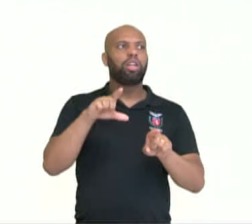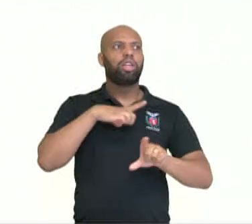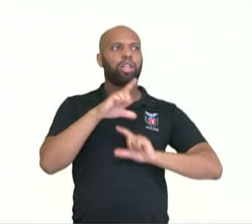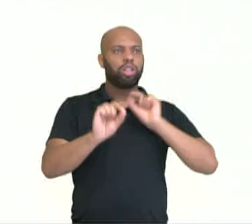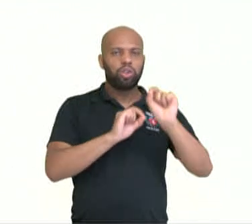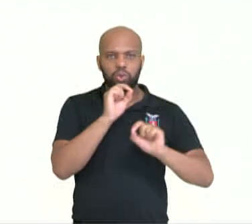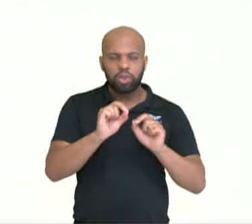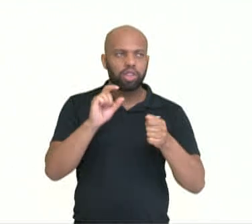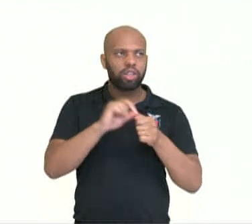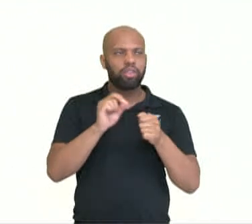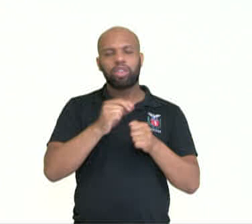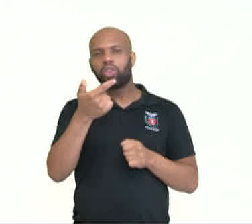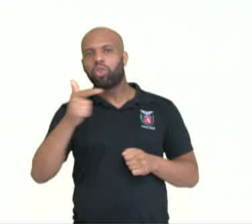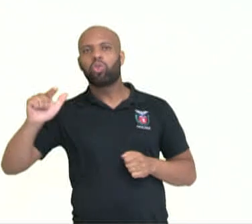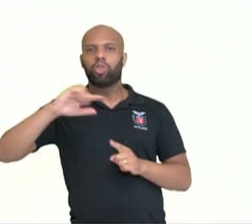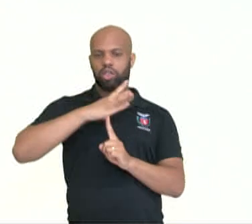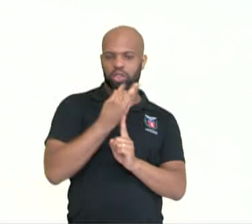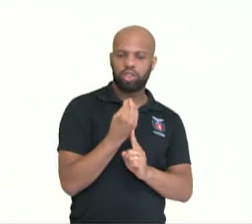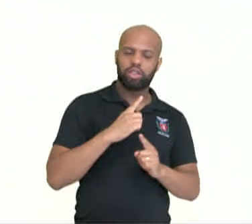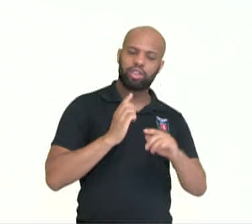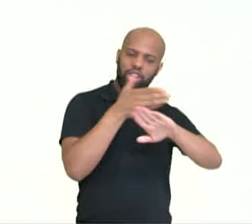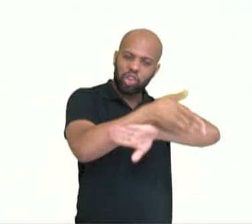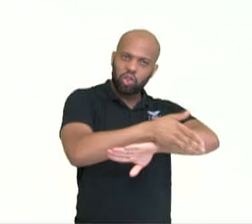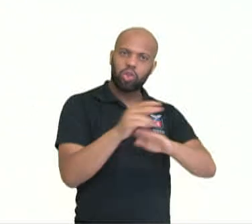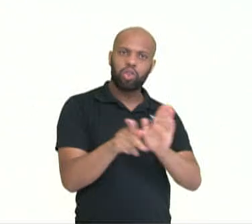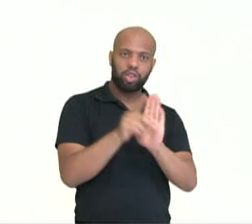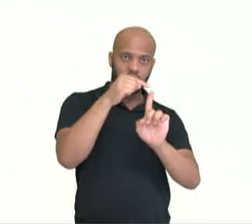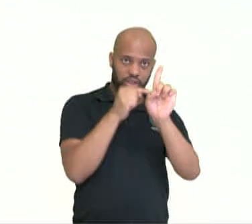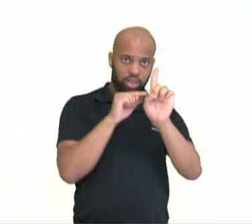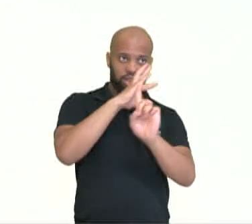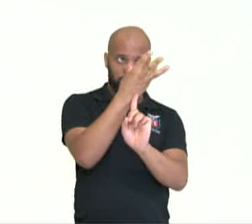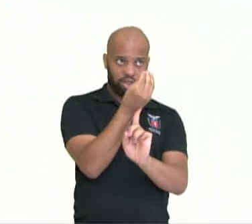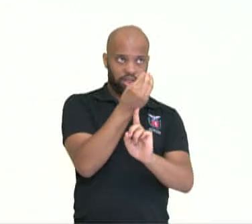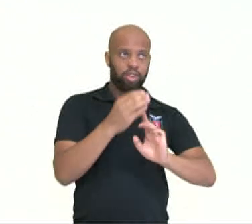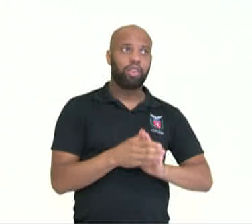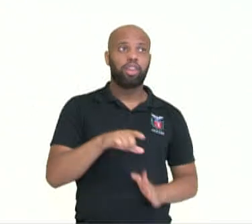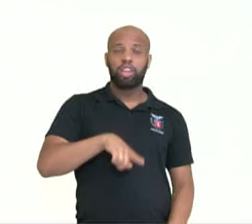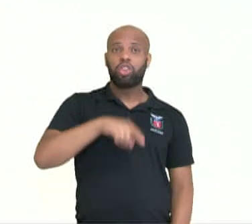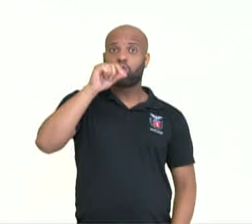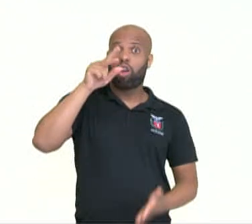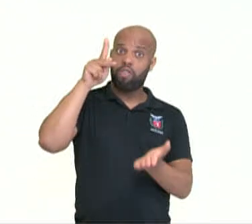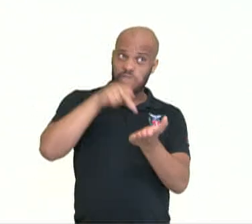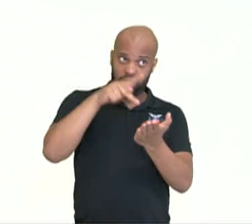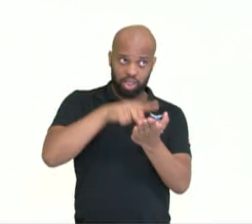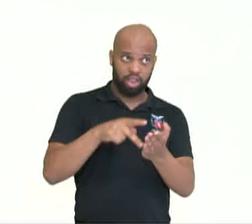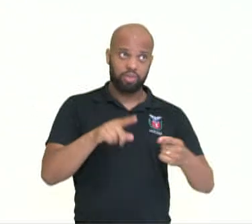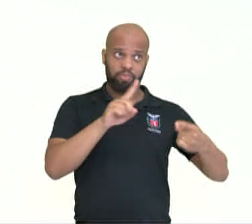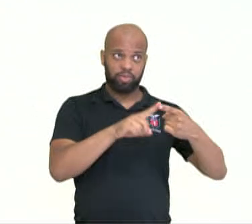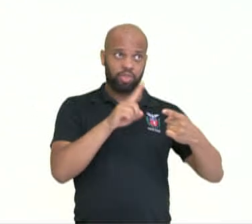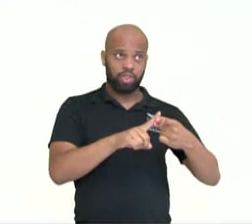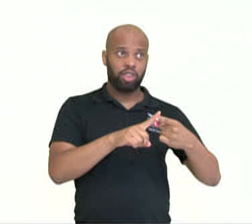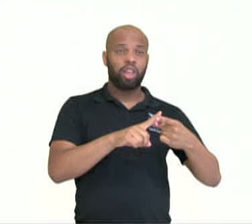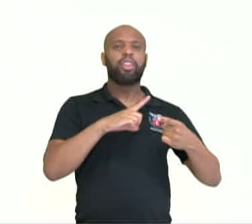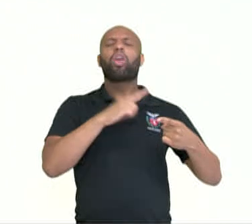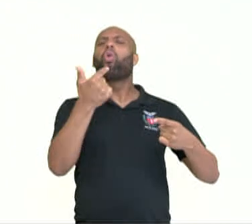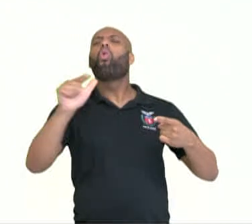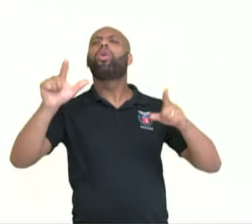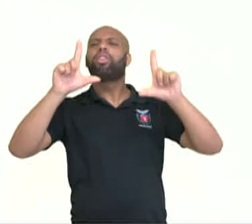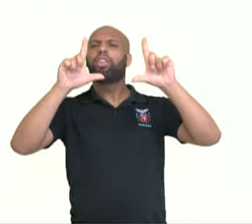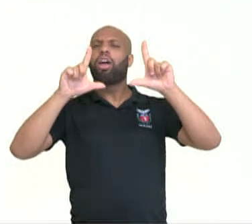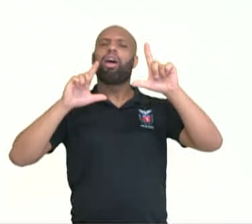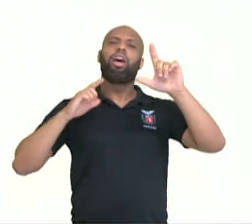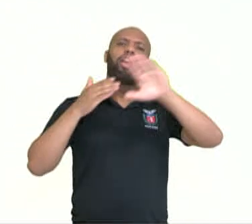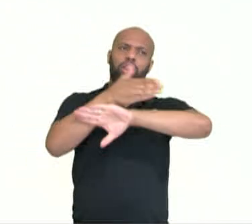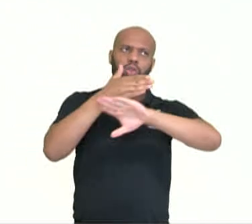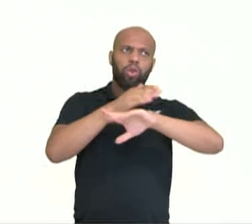fizeram com que outras artes entrassem para o rol dos tipos de arte. Marque a verdadeira. Letra A, qual outra arte que entrou para esse